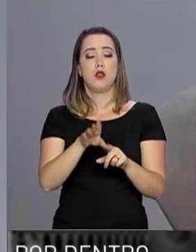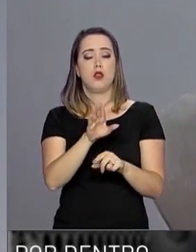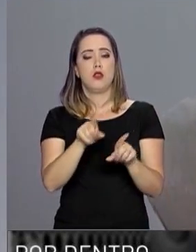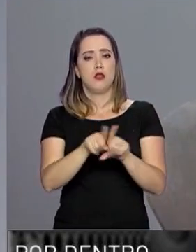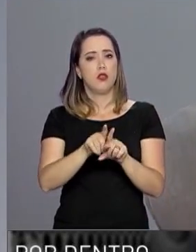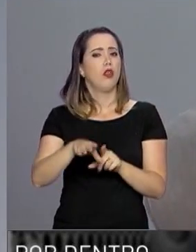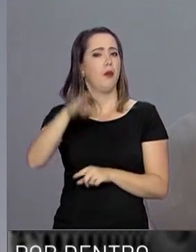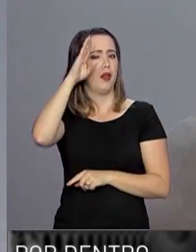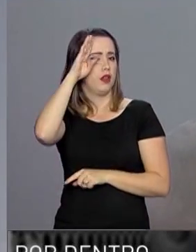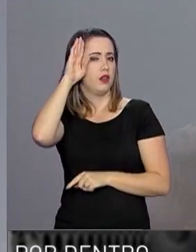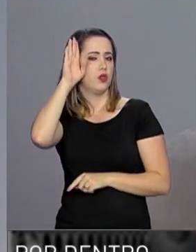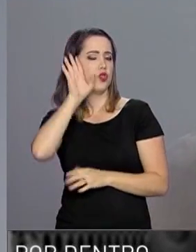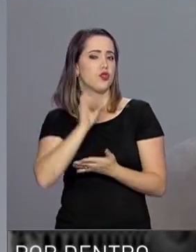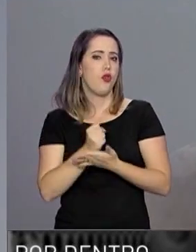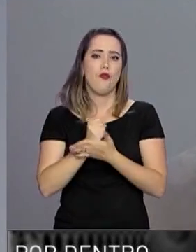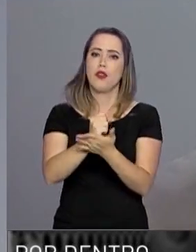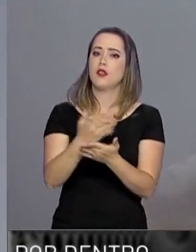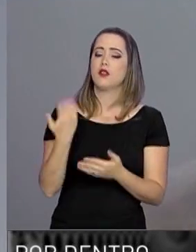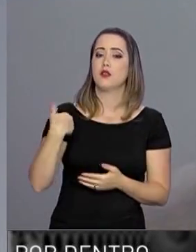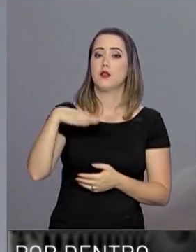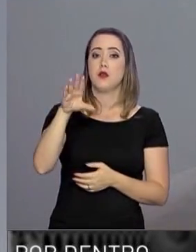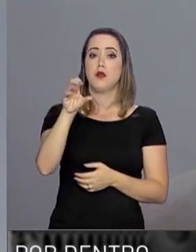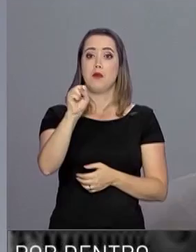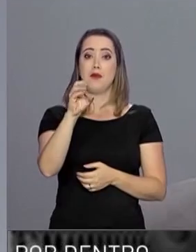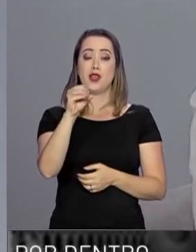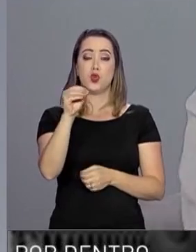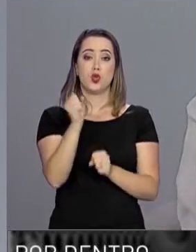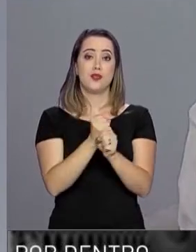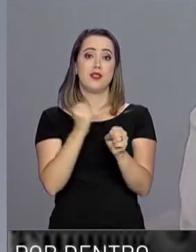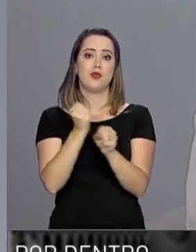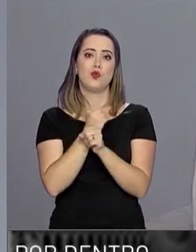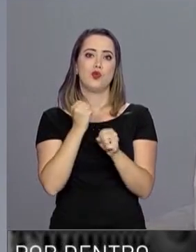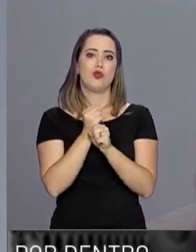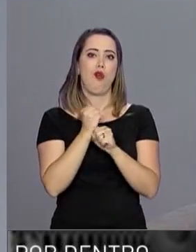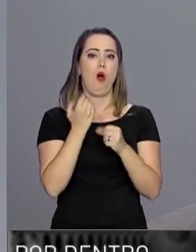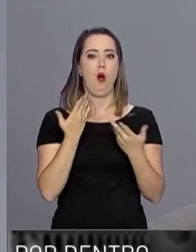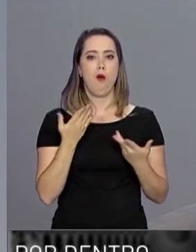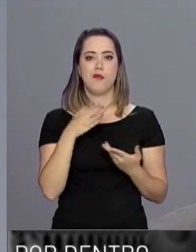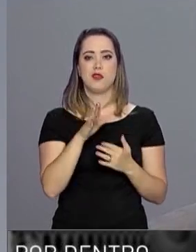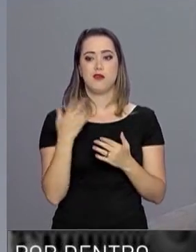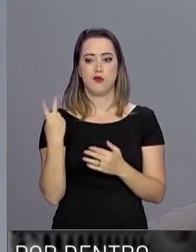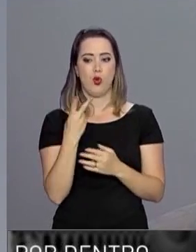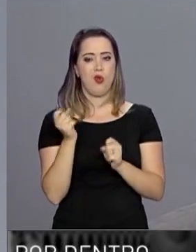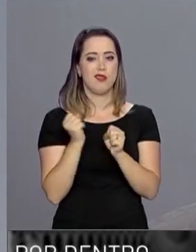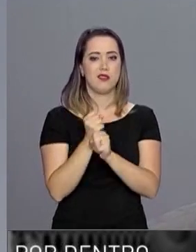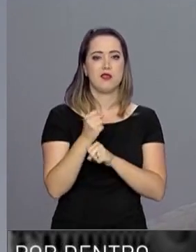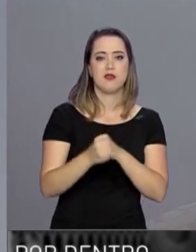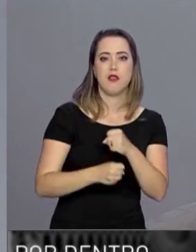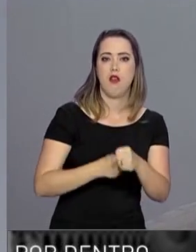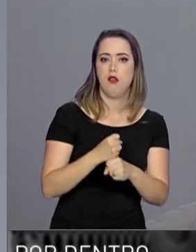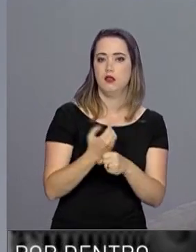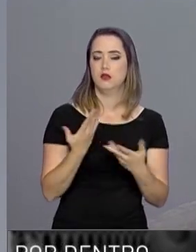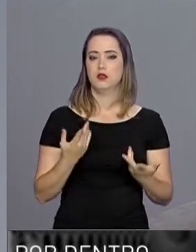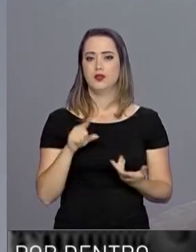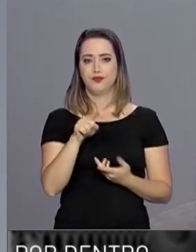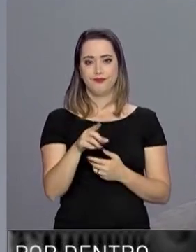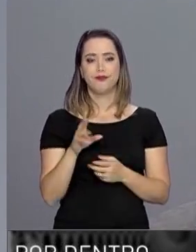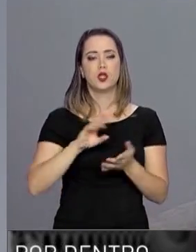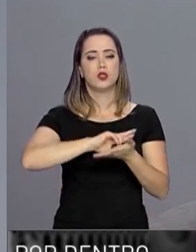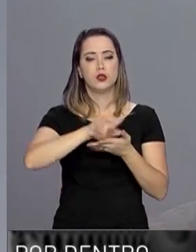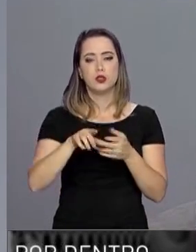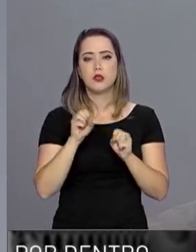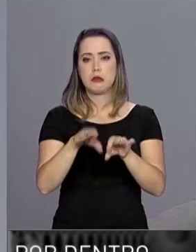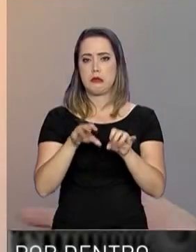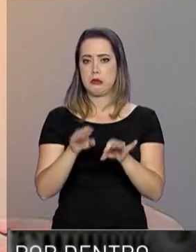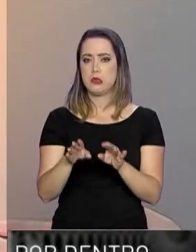institutos federais já foram entregues mais de 800 obras em menos de 2 anos e mais de 3 mil obras entregues para a educação